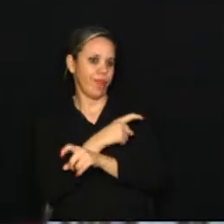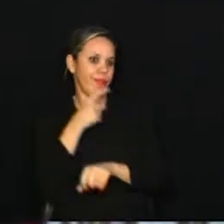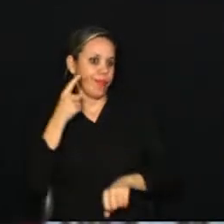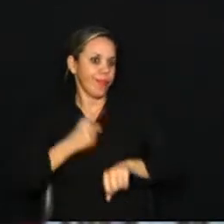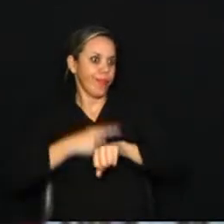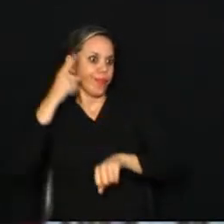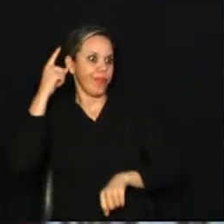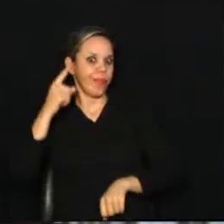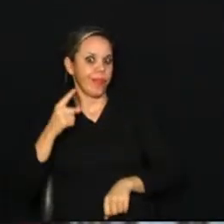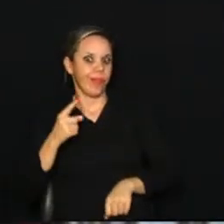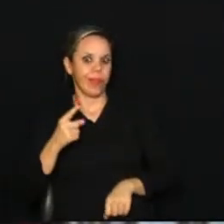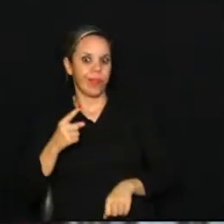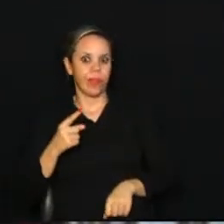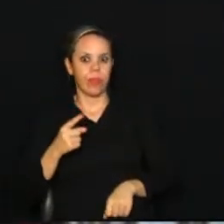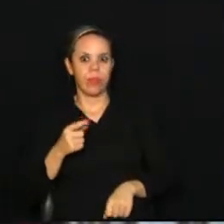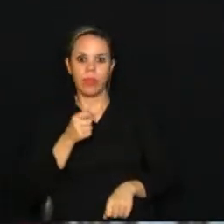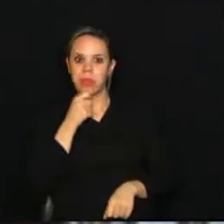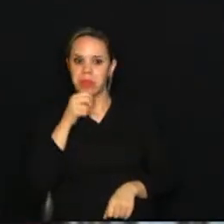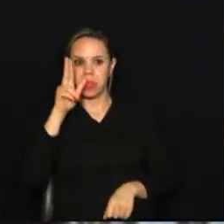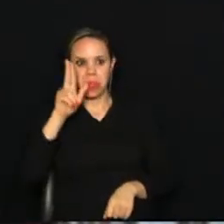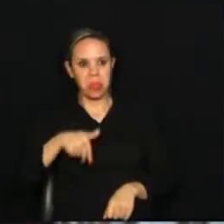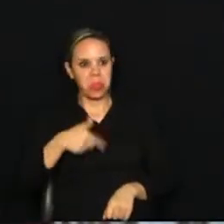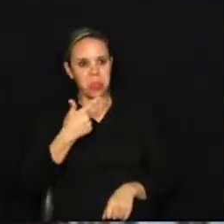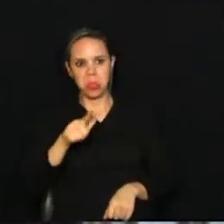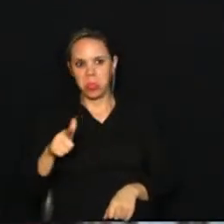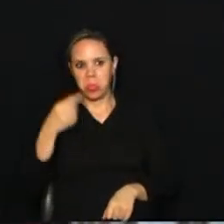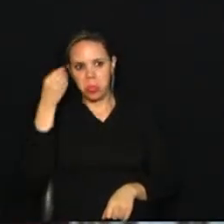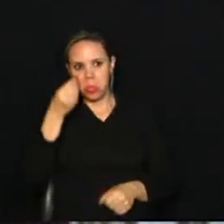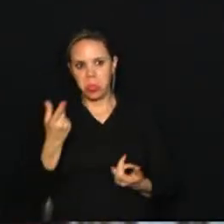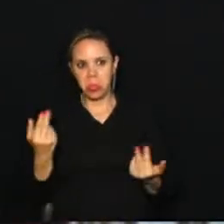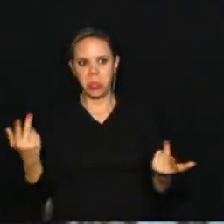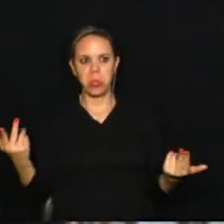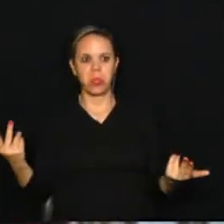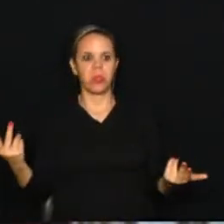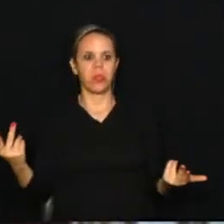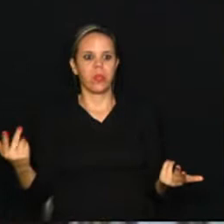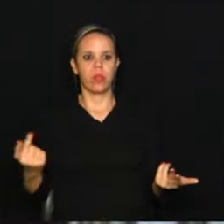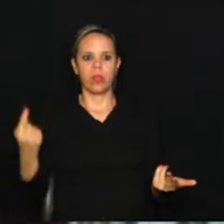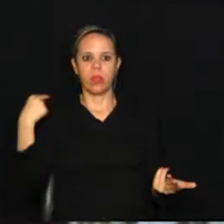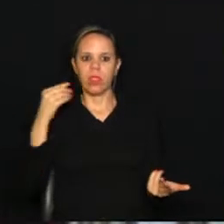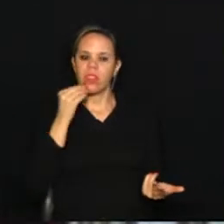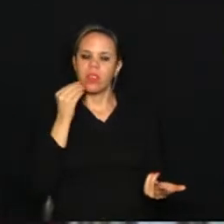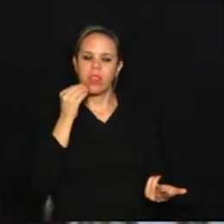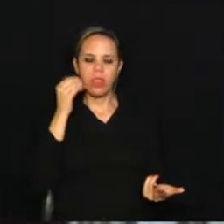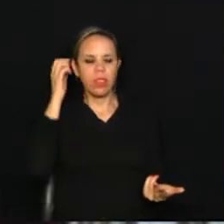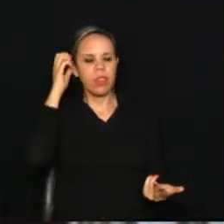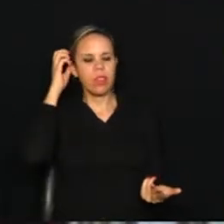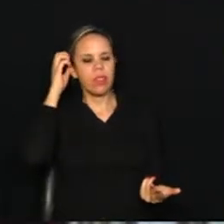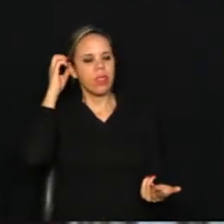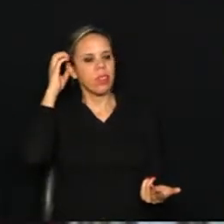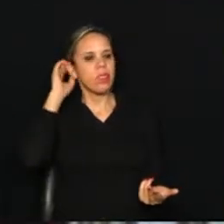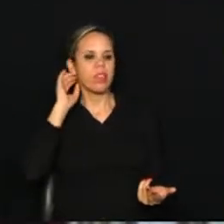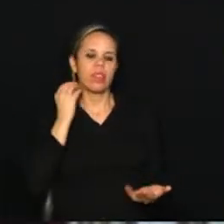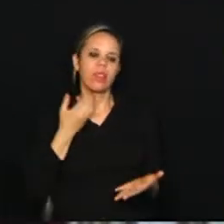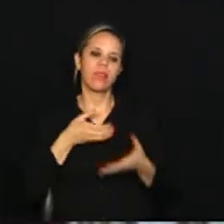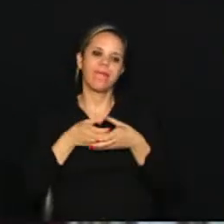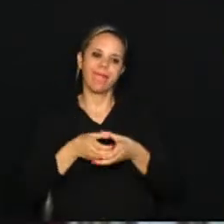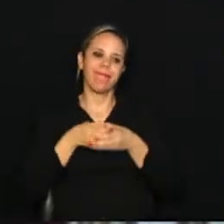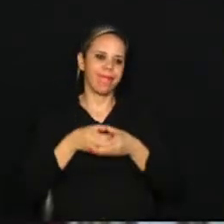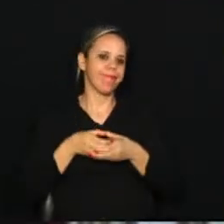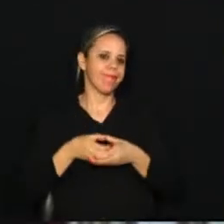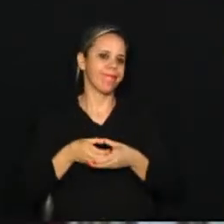inédita, com a qual nós nunca tínhamos tido a oportunidade de conviver,